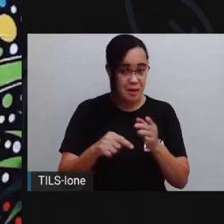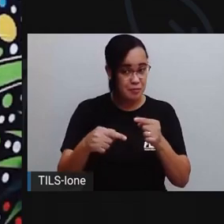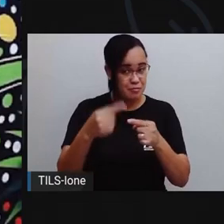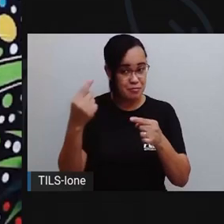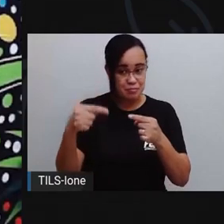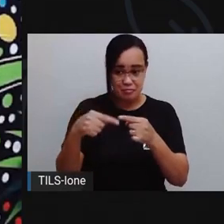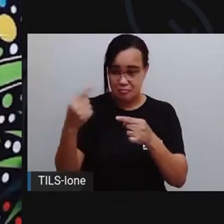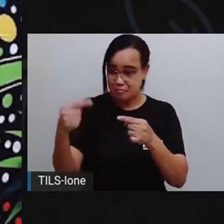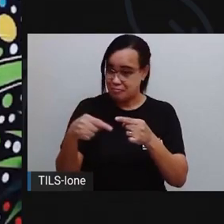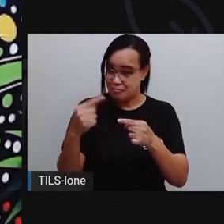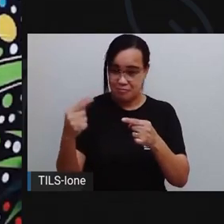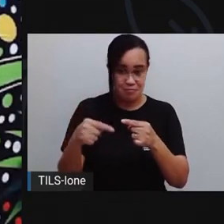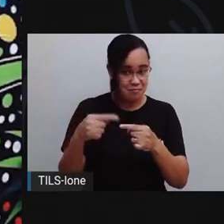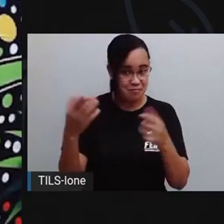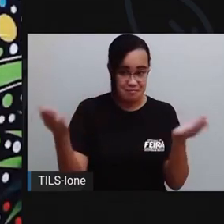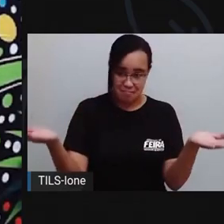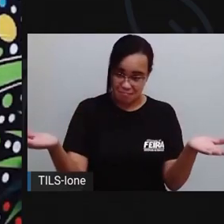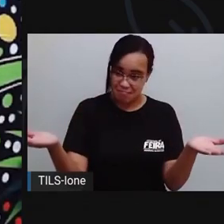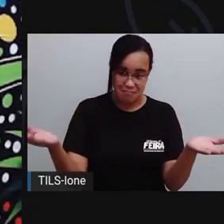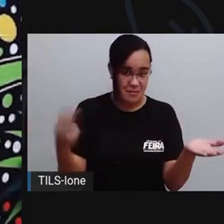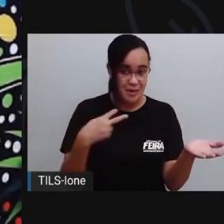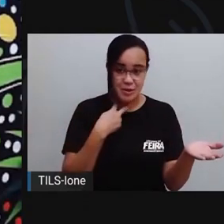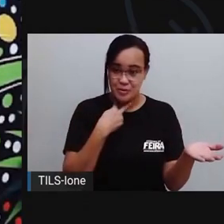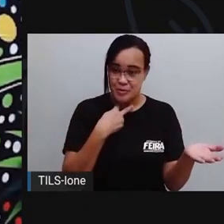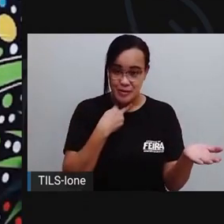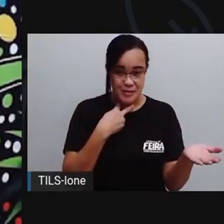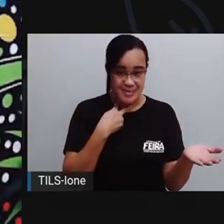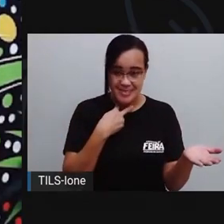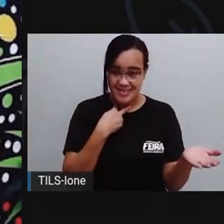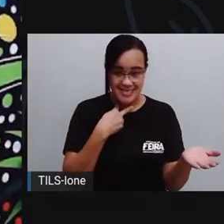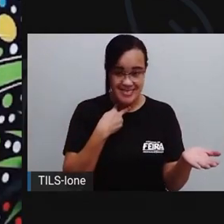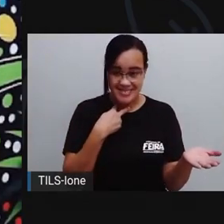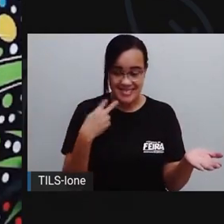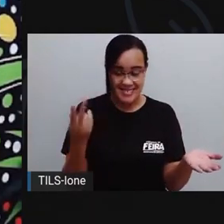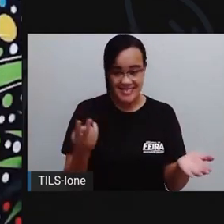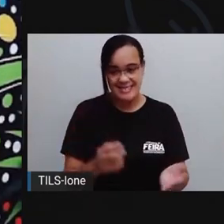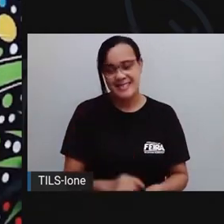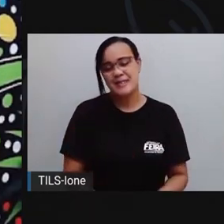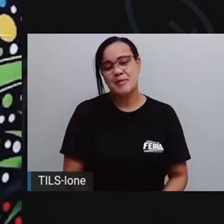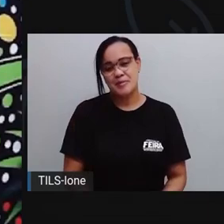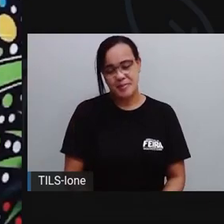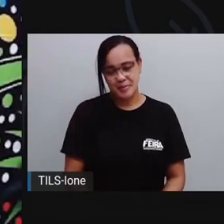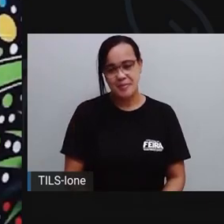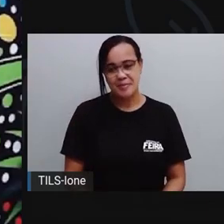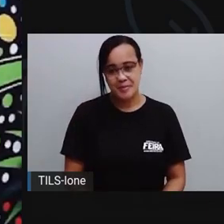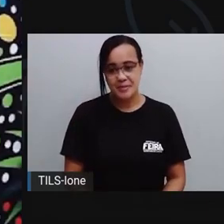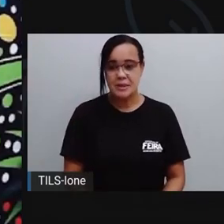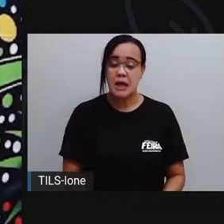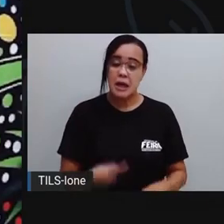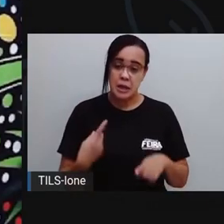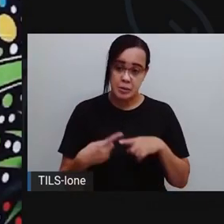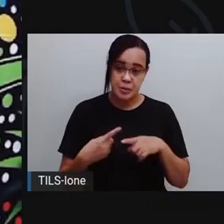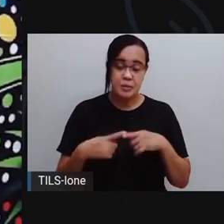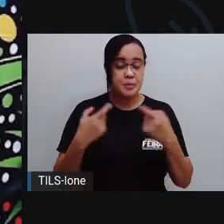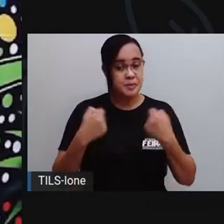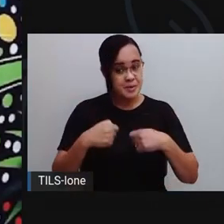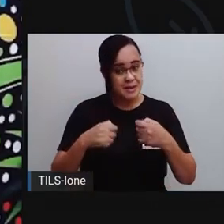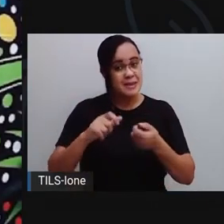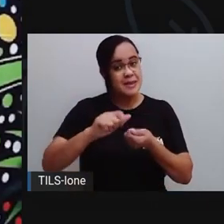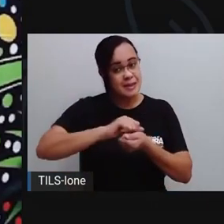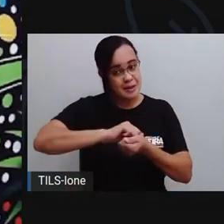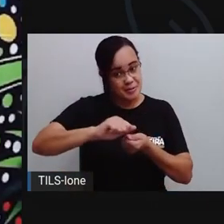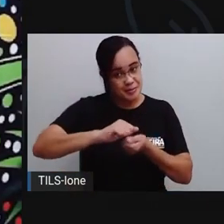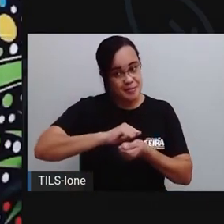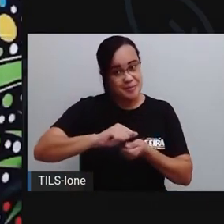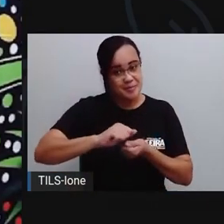lavar. Então, a gente não pode colocar papel, nem peças de roupa, porque a gente vai lavar a roupa. Por isso que a